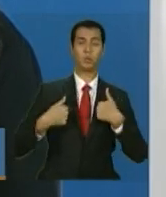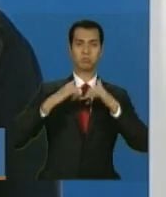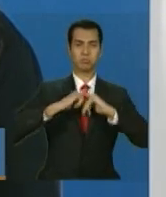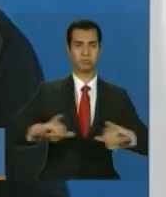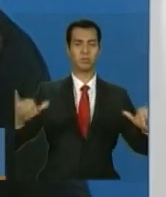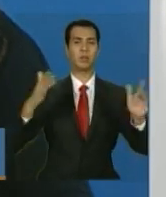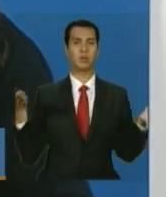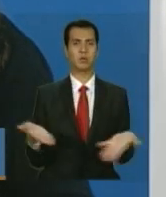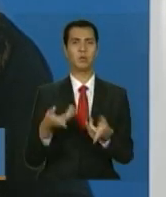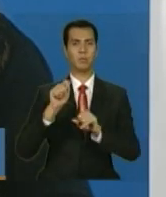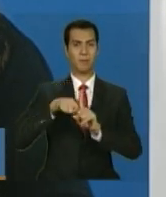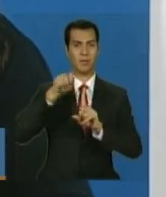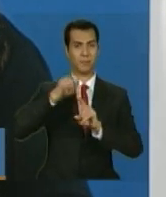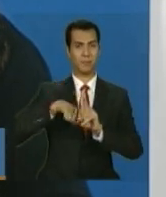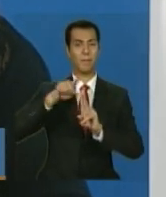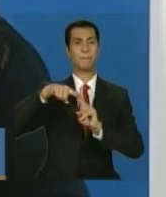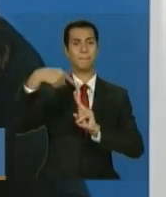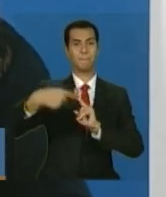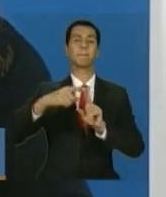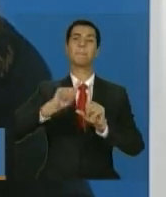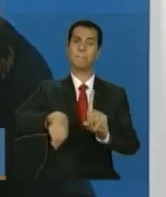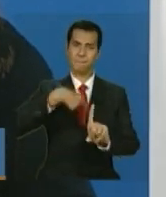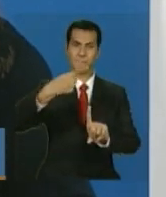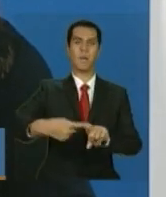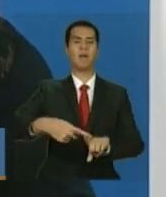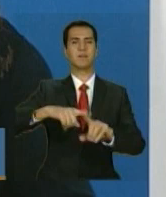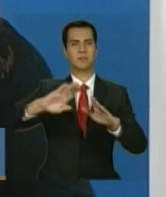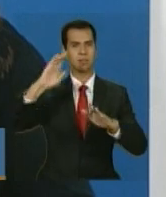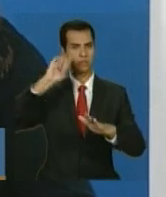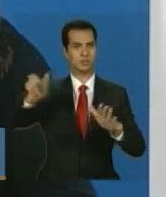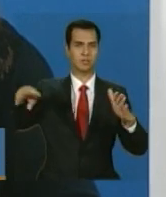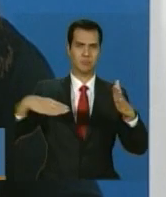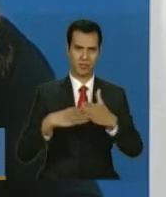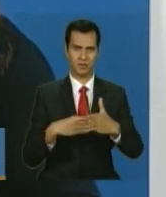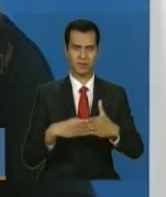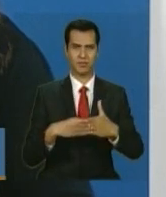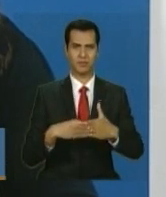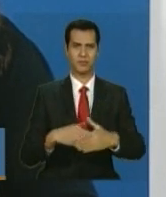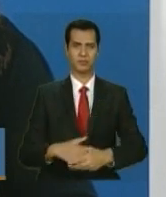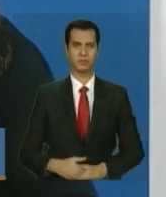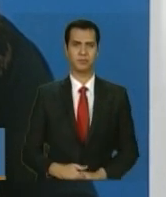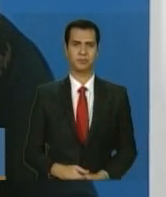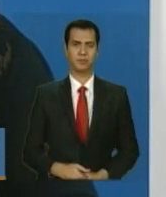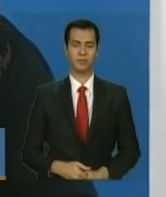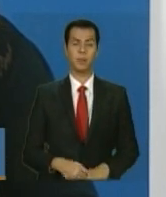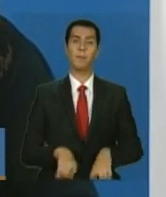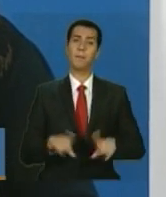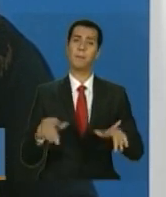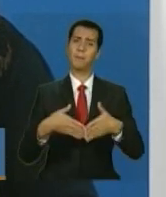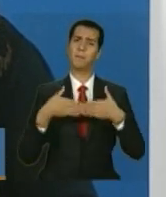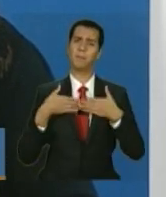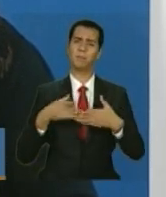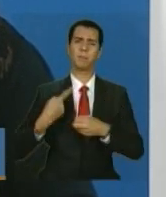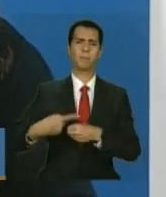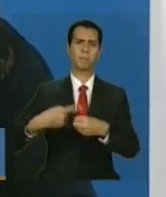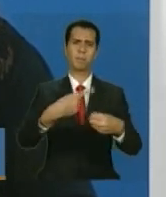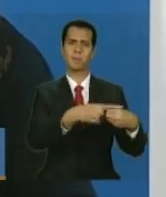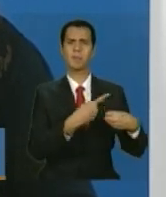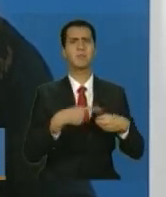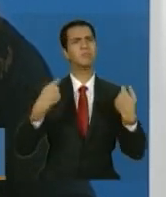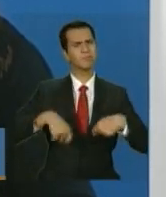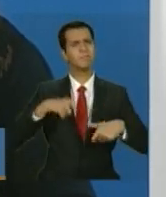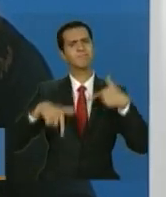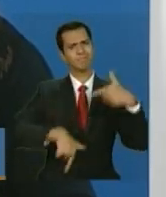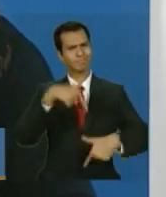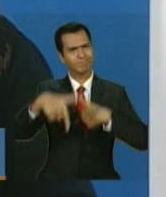reforço ao compromisso do Ministério com os municípios, mas também solicitando aos municípios que intensifiquem as suas ações de